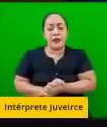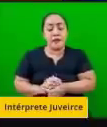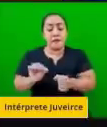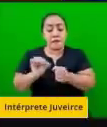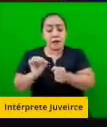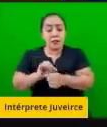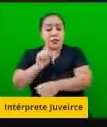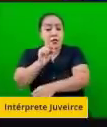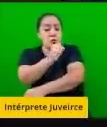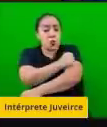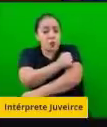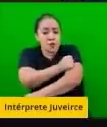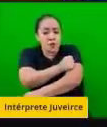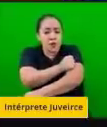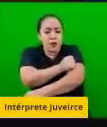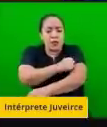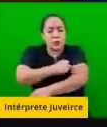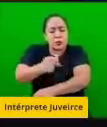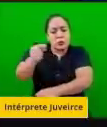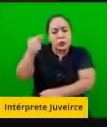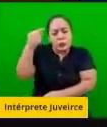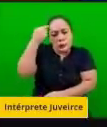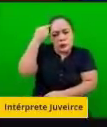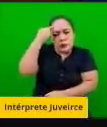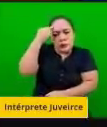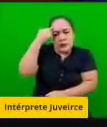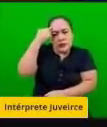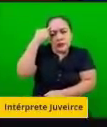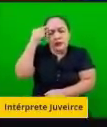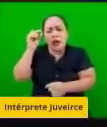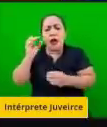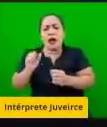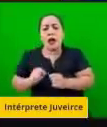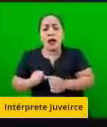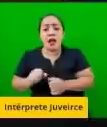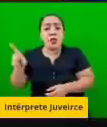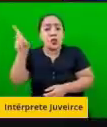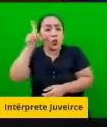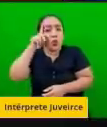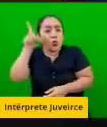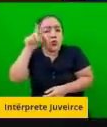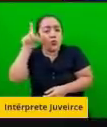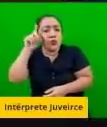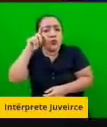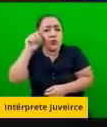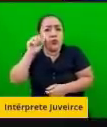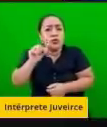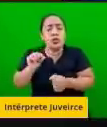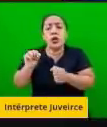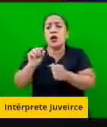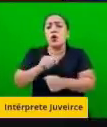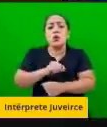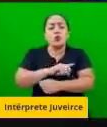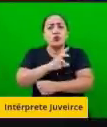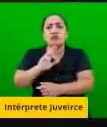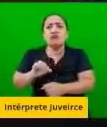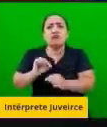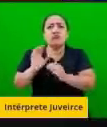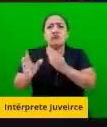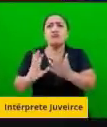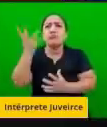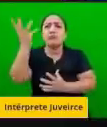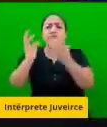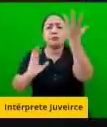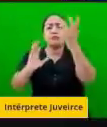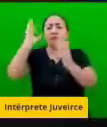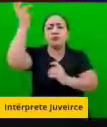o cotidiano, sobre a sua realidade, a partir da problematização e a maneira como que os